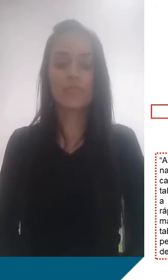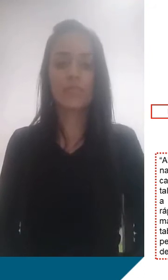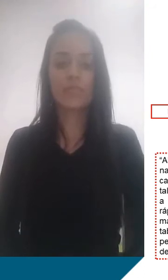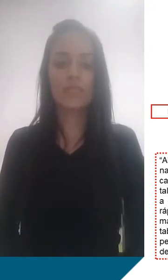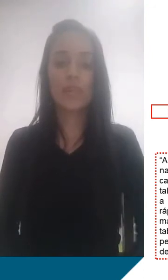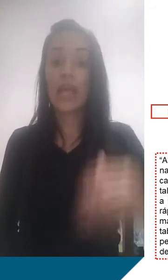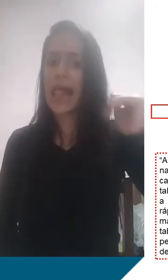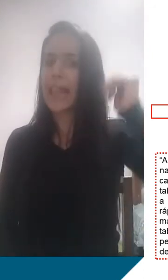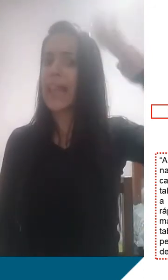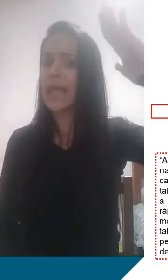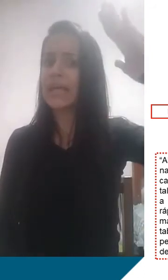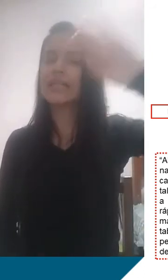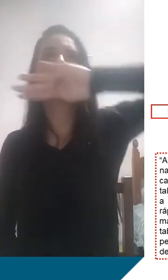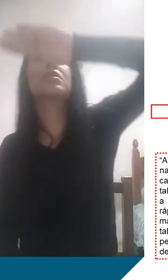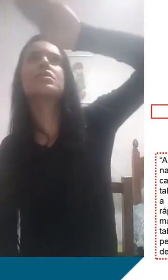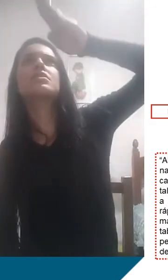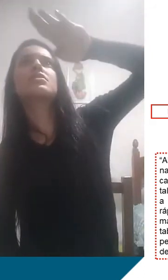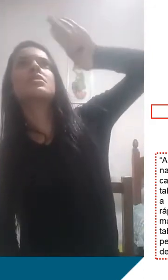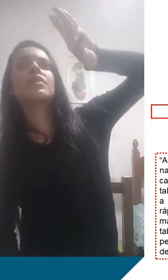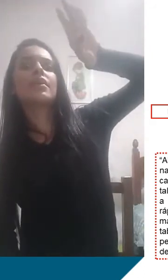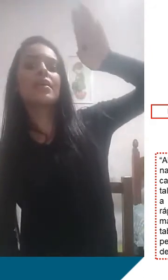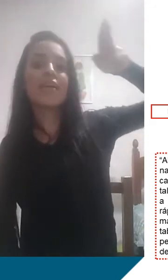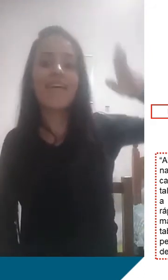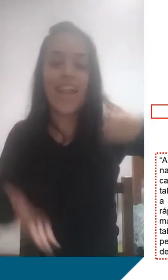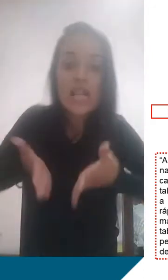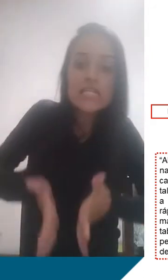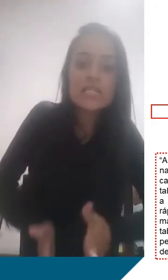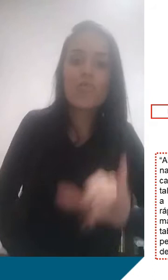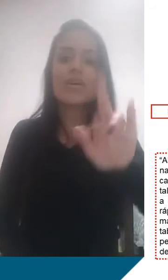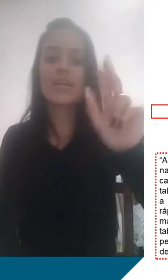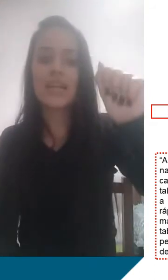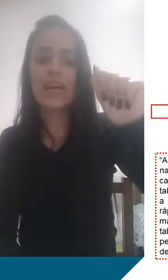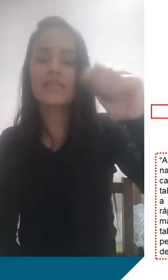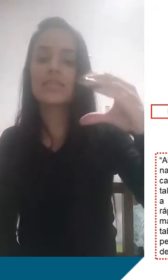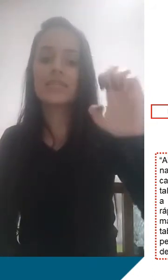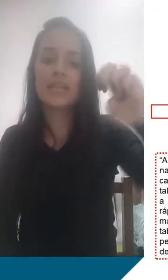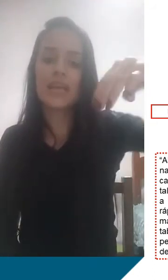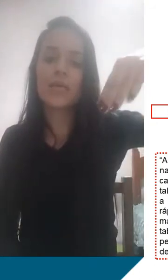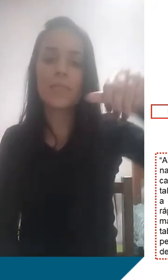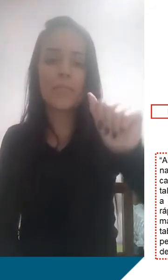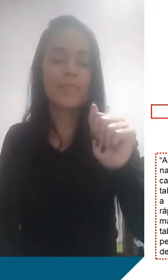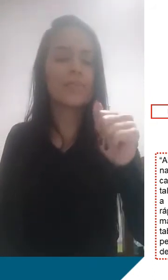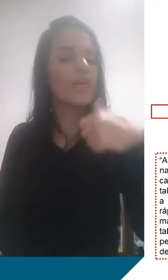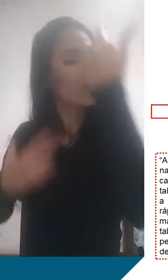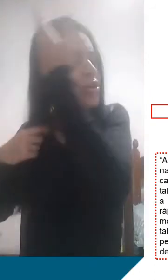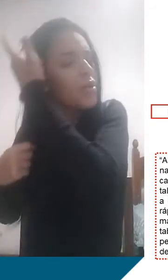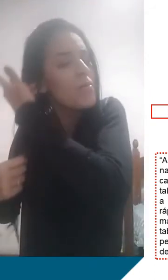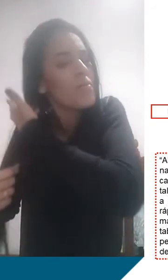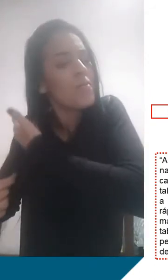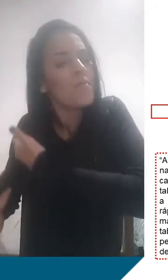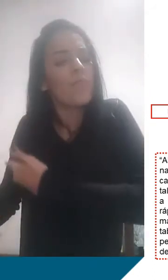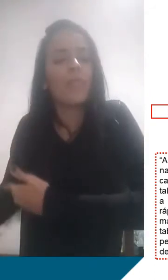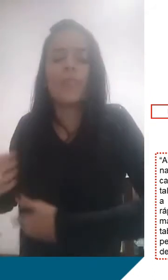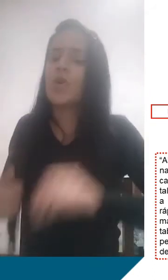Muito além daquela serra que ainda azula no horizonte, nasceu Iracema. Iracema, virgem dos lábios de mel, que tinha os cabelos mais